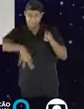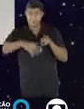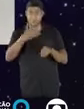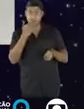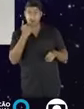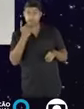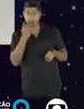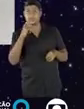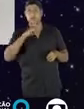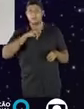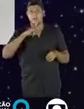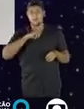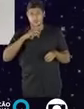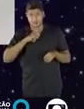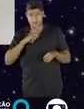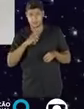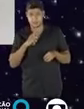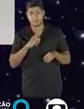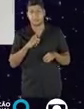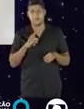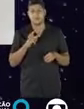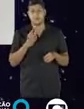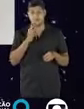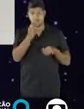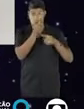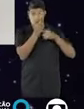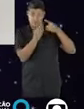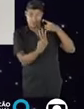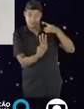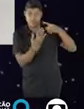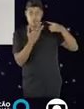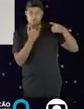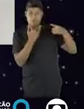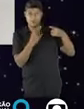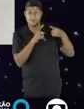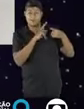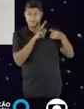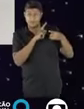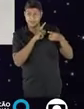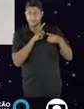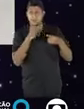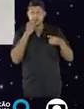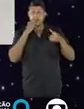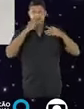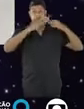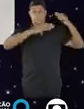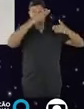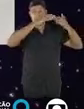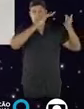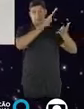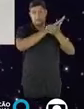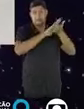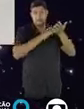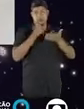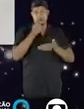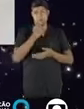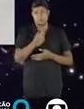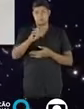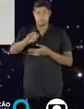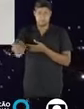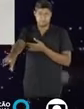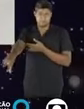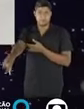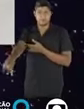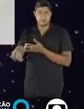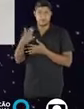muito grande, né? Quase 1/3 da comida que é produzida, ela vai parar no lixo, basicamente,